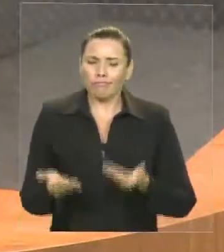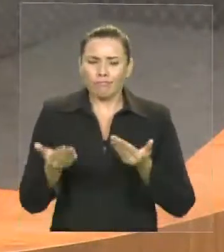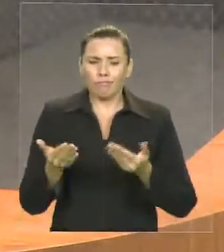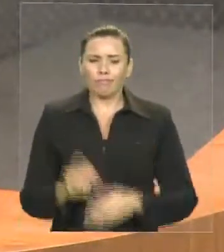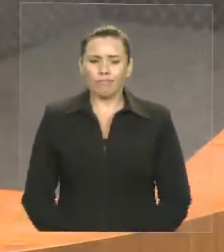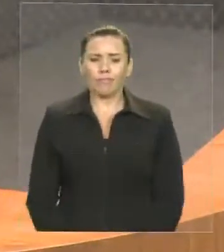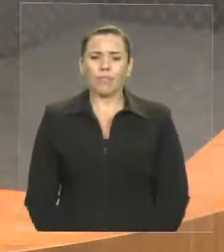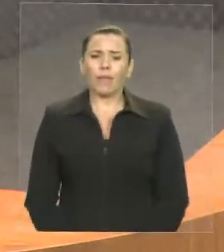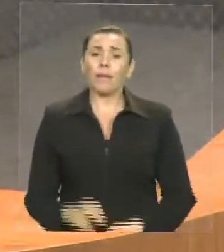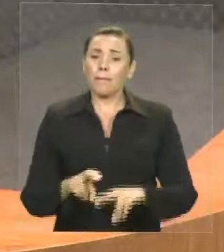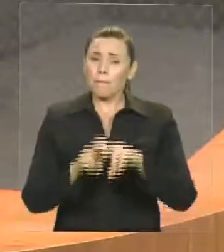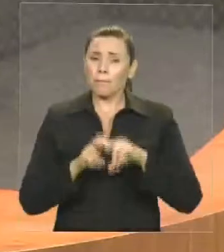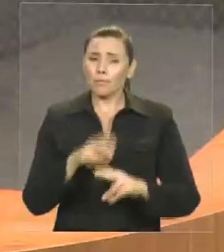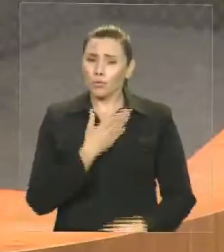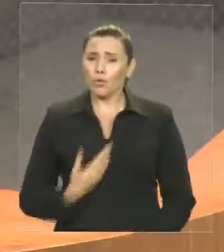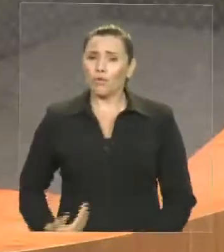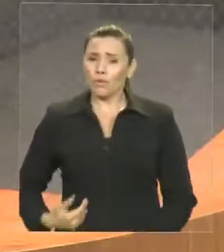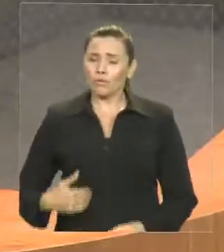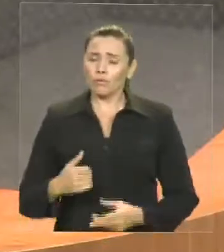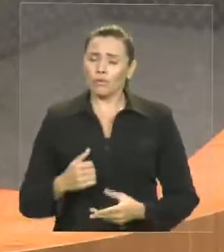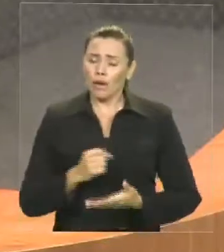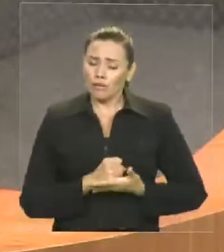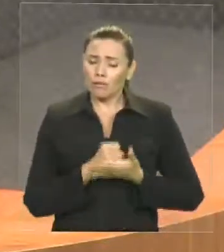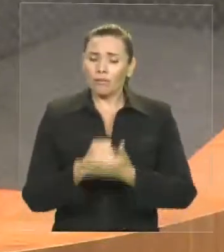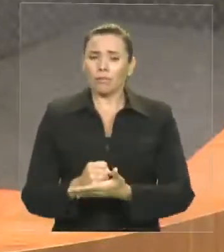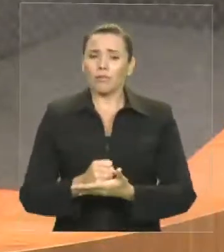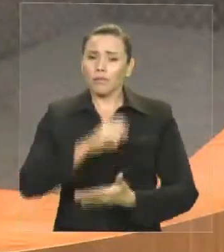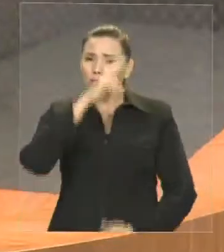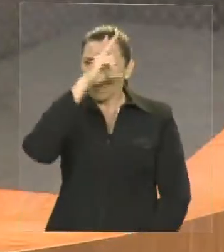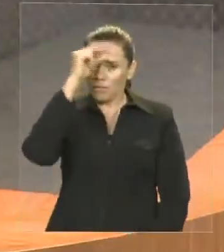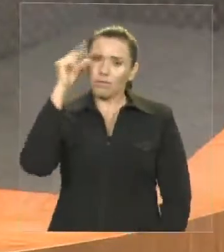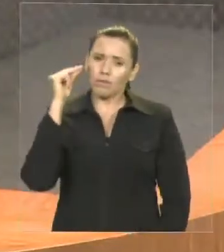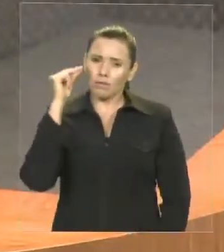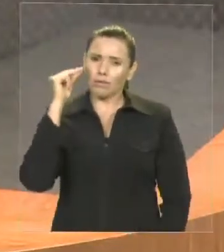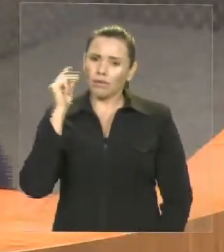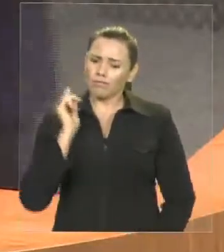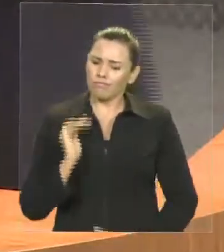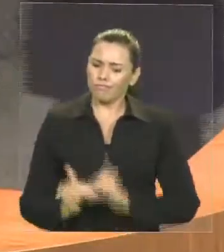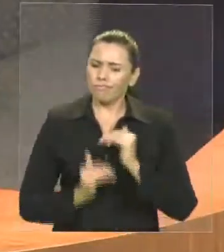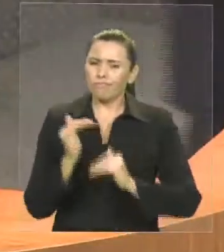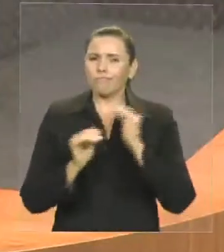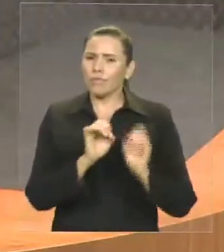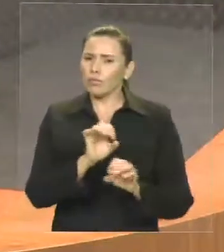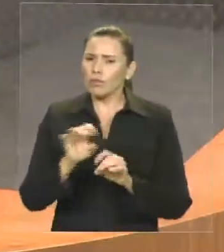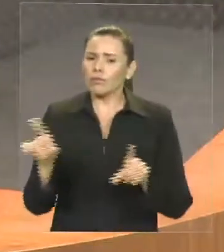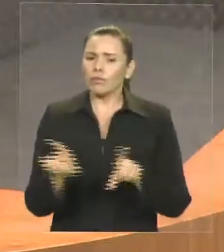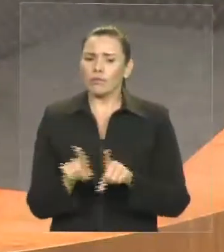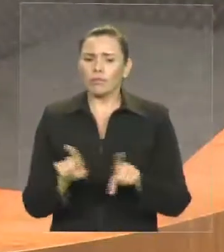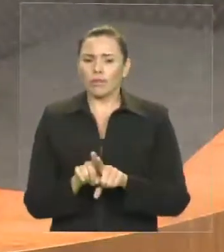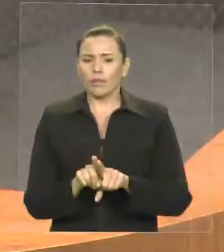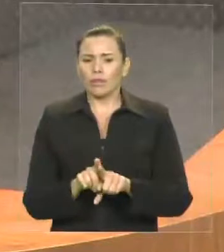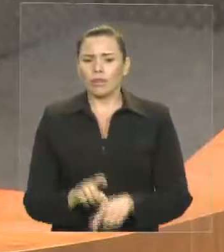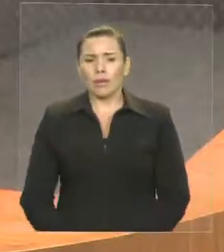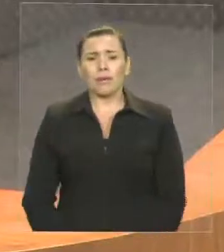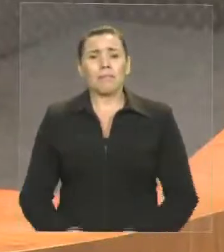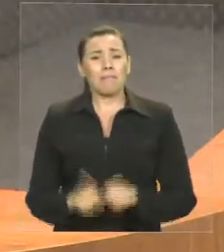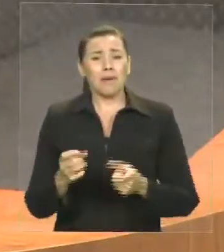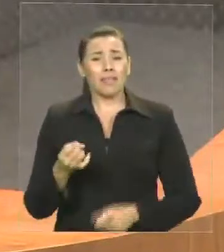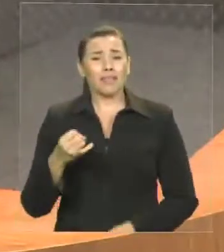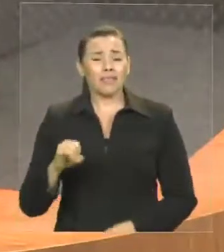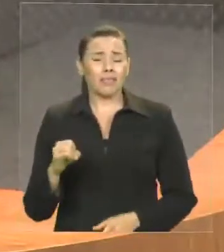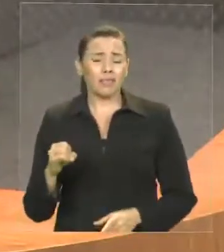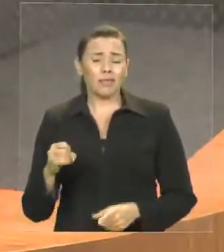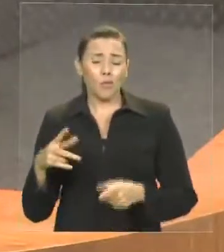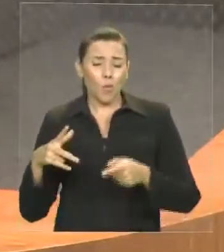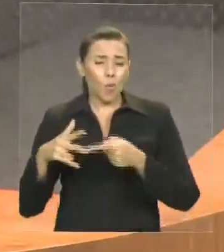com esse corte de recursos. O que vai acontecer, se isso se confirmar, é que possivelmente alguns municípios deixarão de